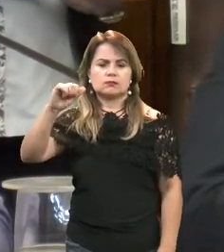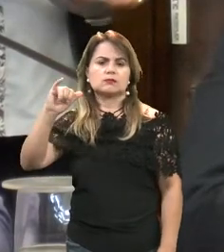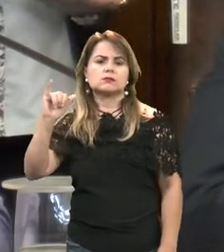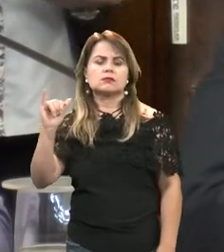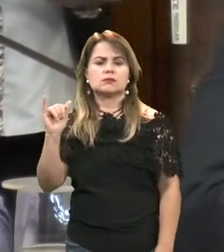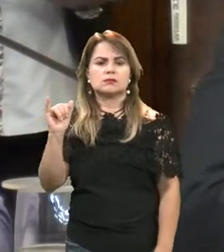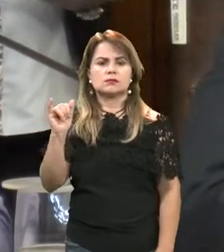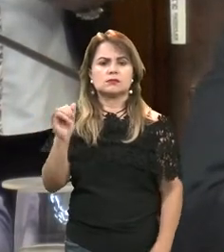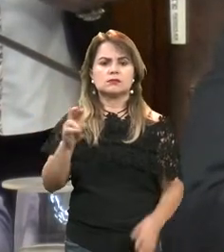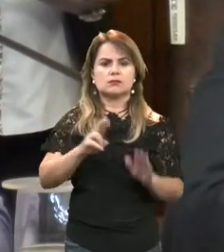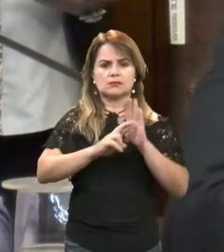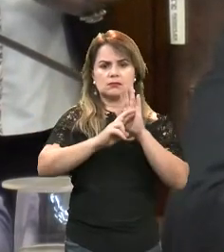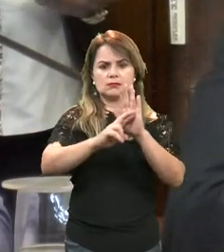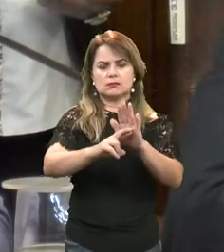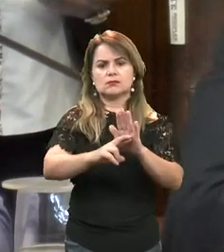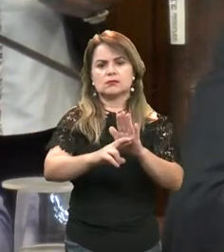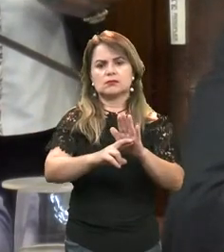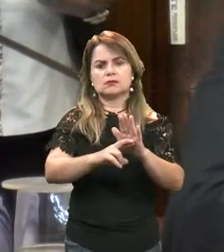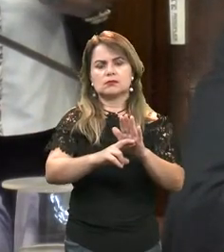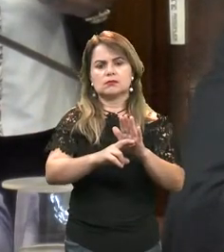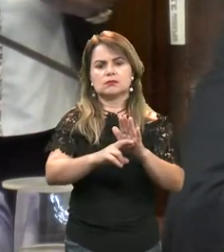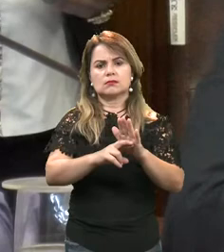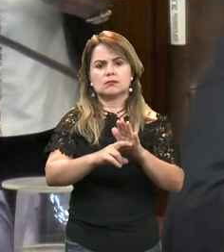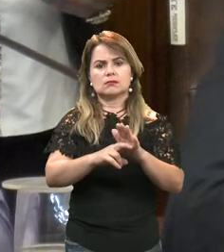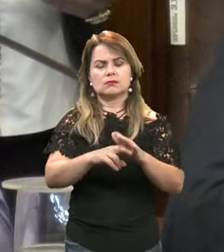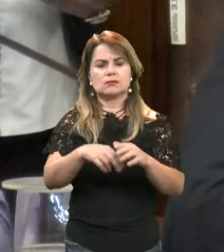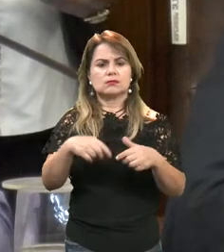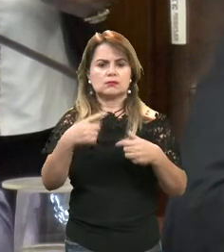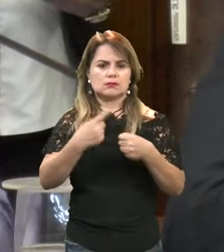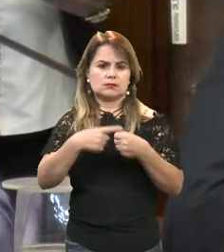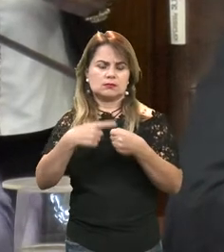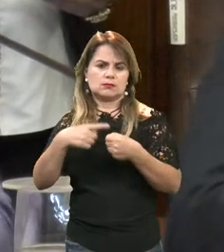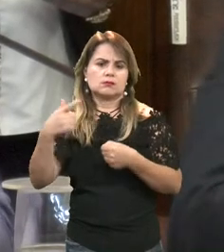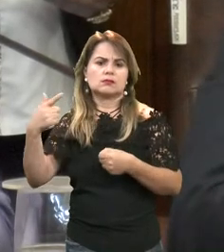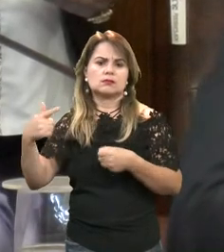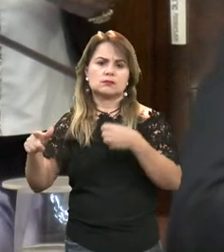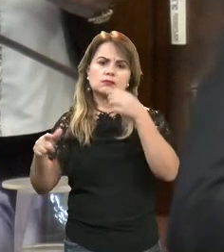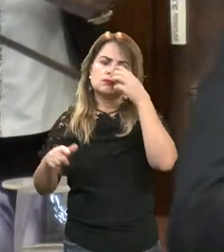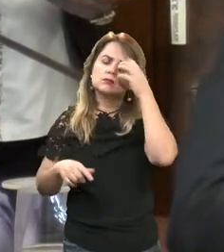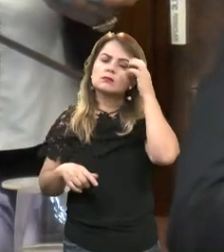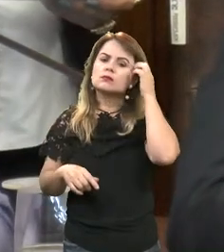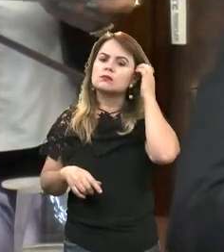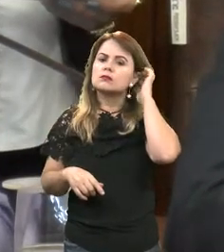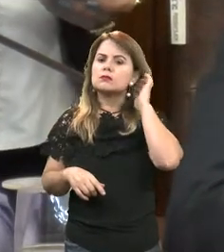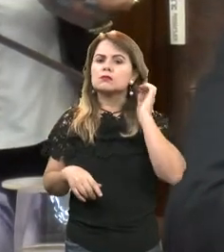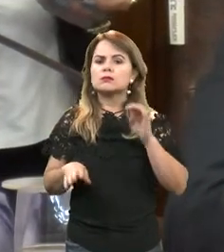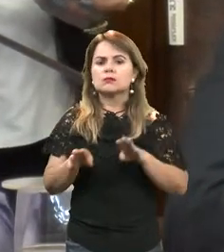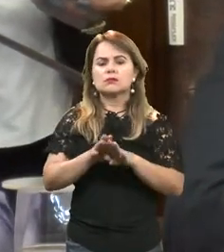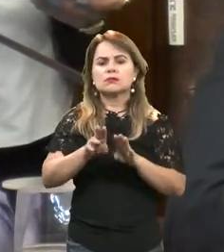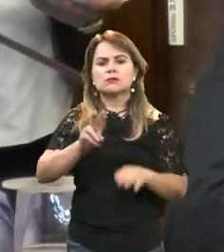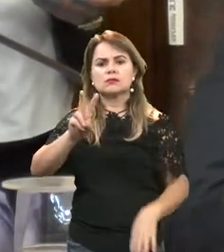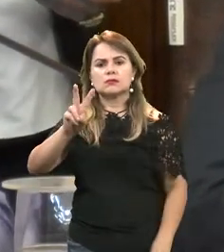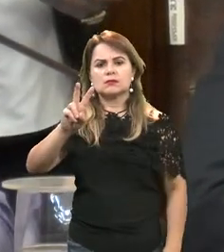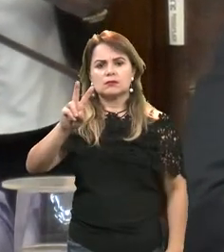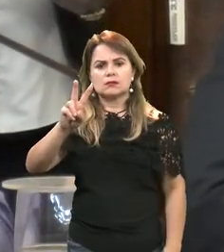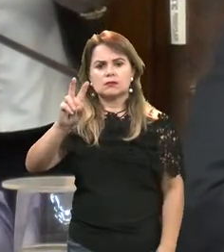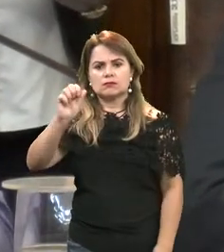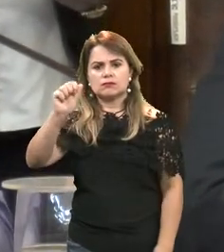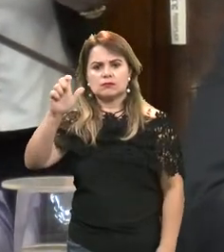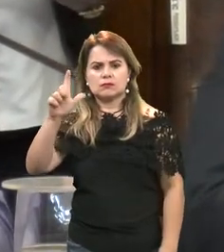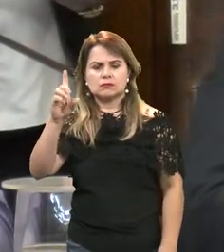Chuma, representante comercial de Adamantina, Iogurte Carolina, Valdenir Luiz